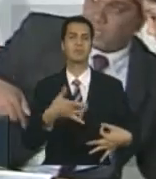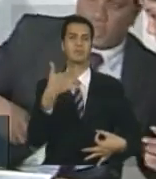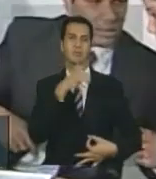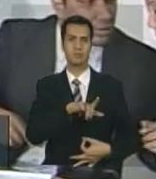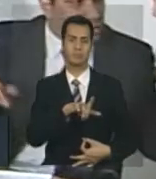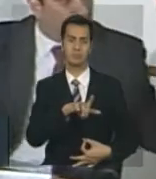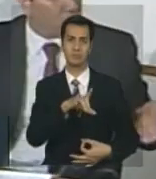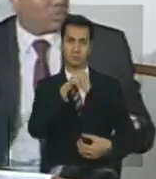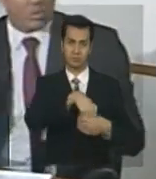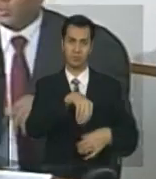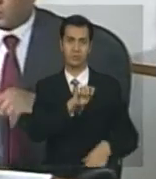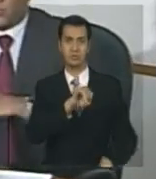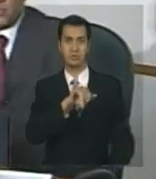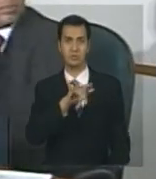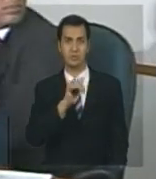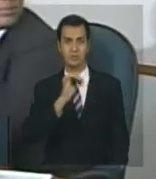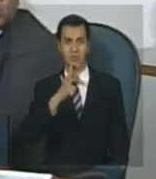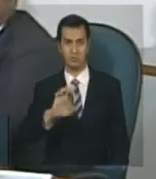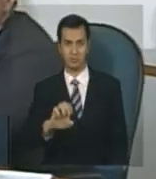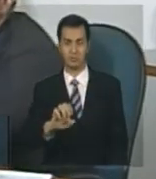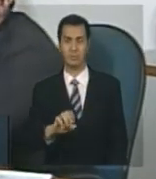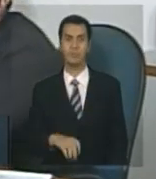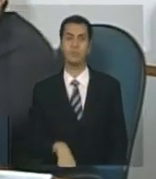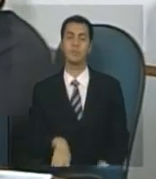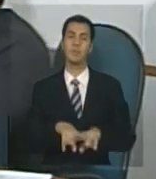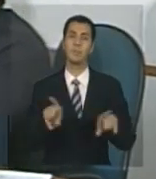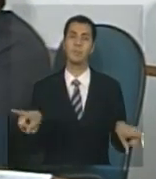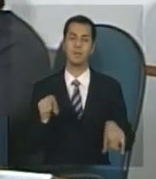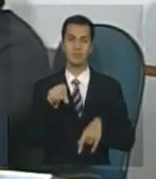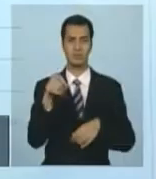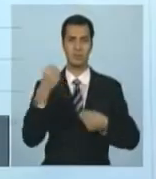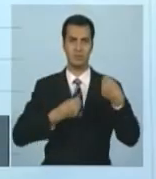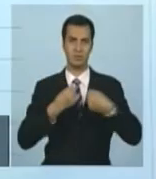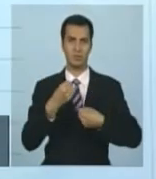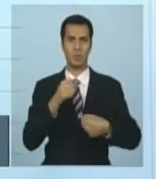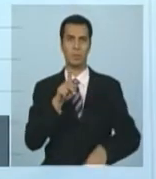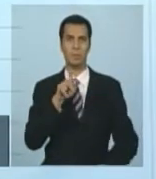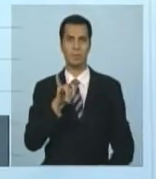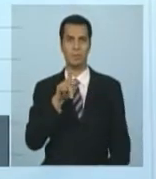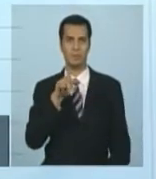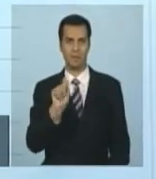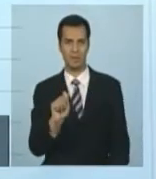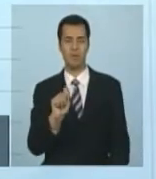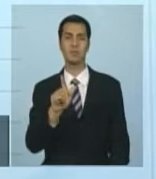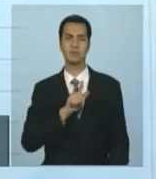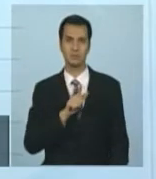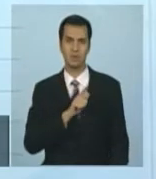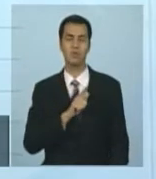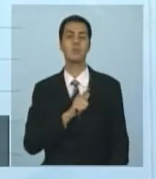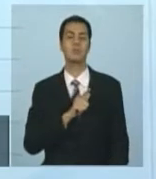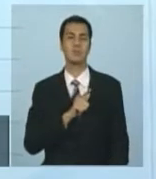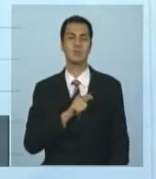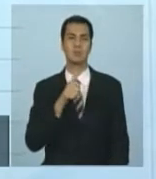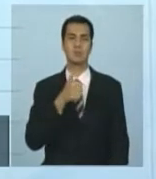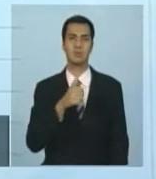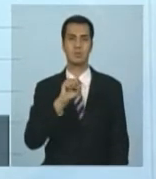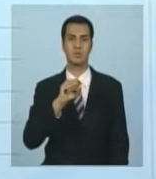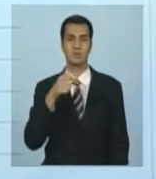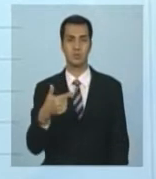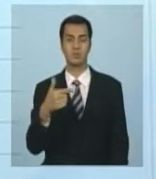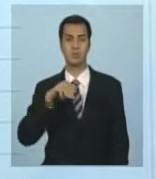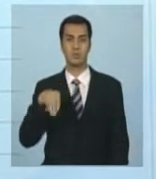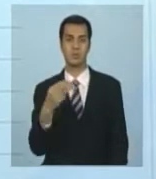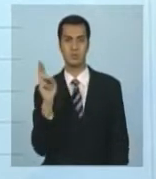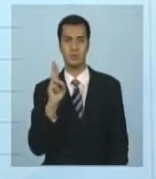CIAF. Mas, dessa operação Carro-Pipa, 182 milhões de reais, temos ainda